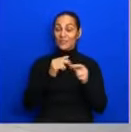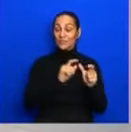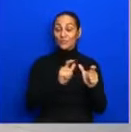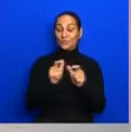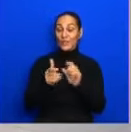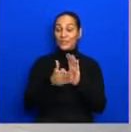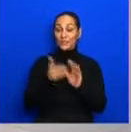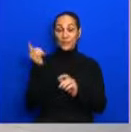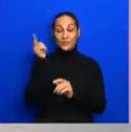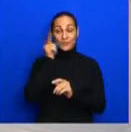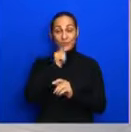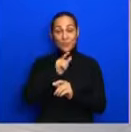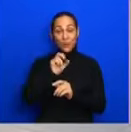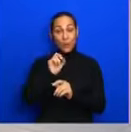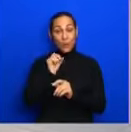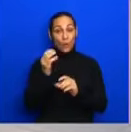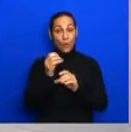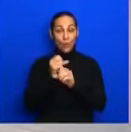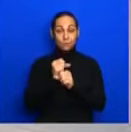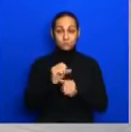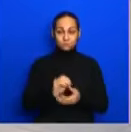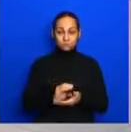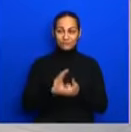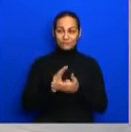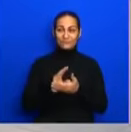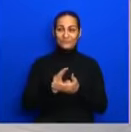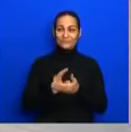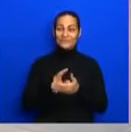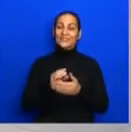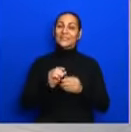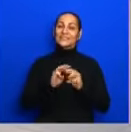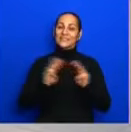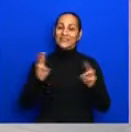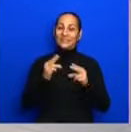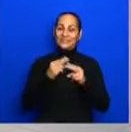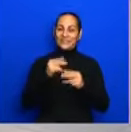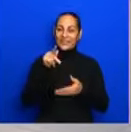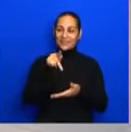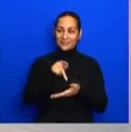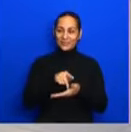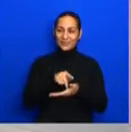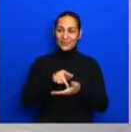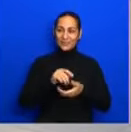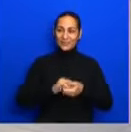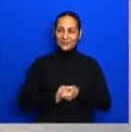são as apostas premiadas ou se o prêmio está acumulado. loterias.caixa.gov.br